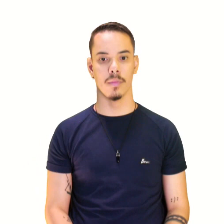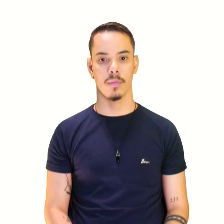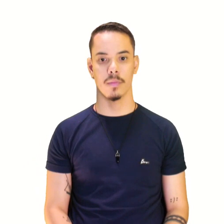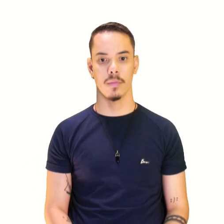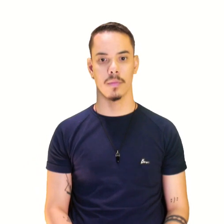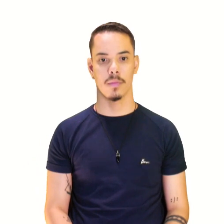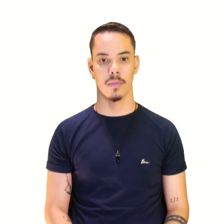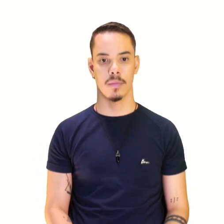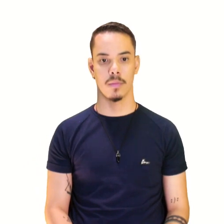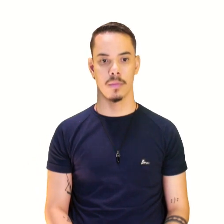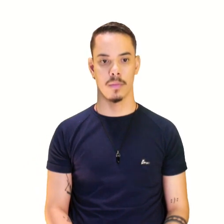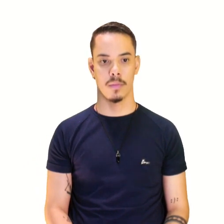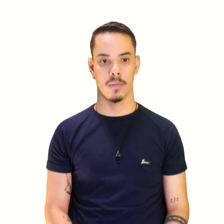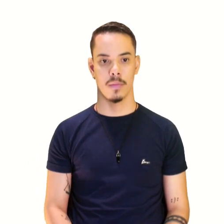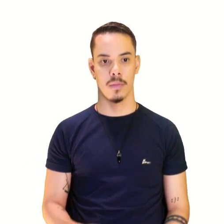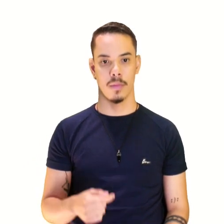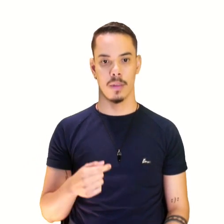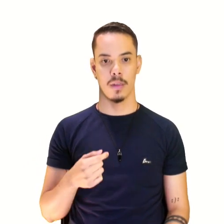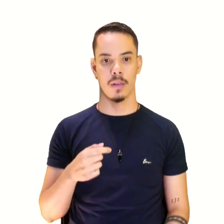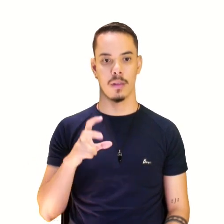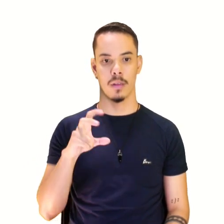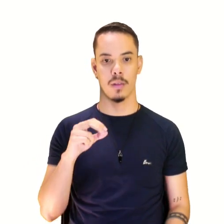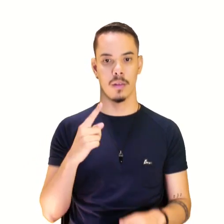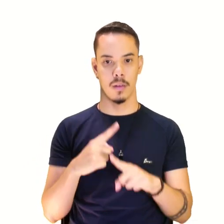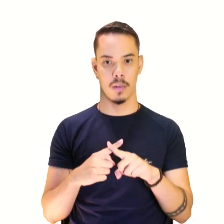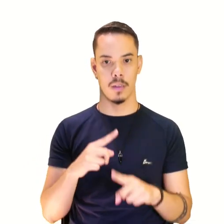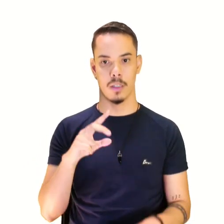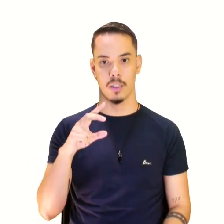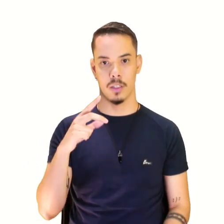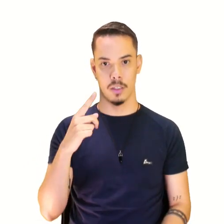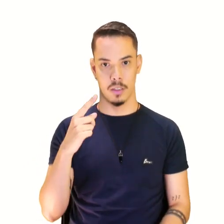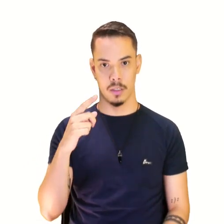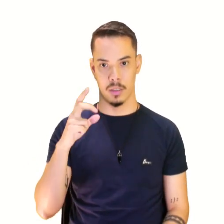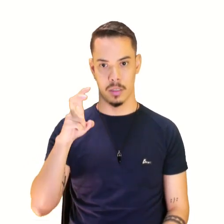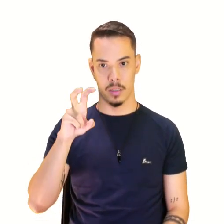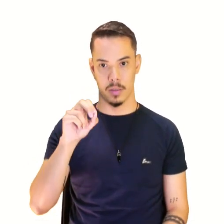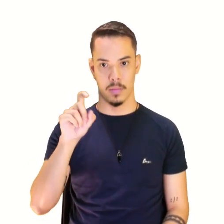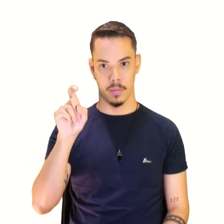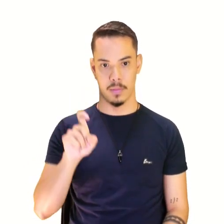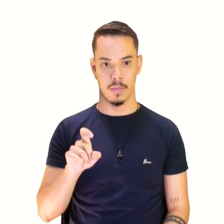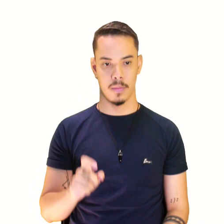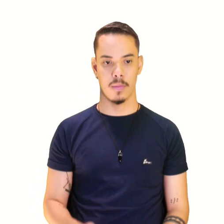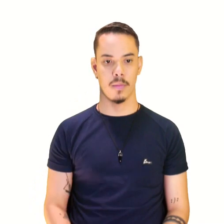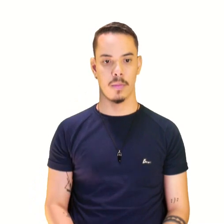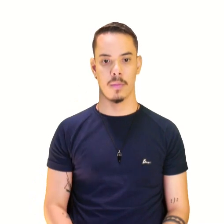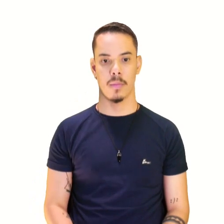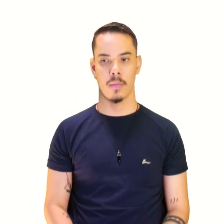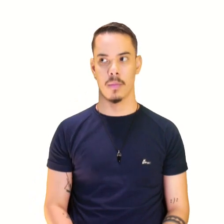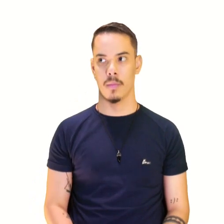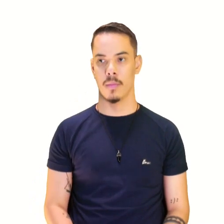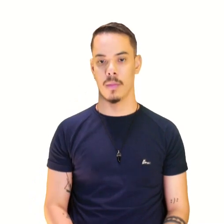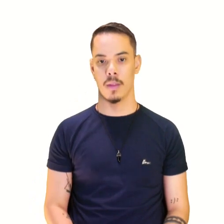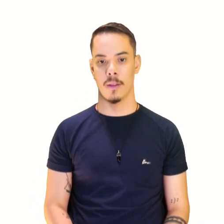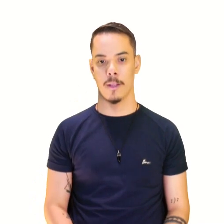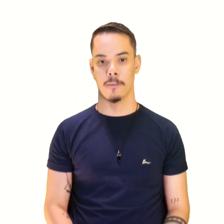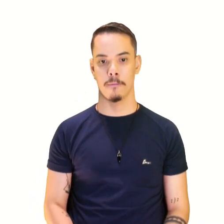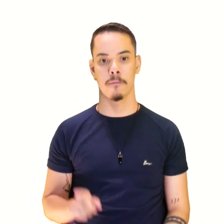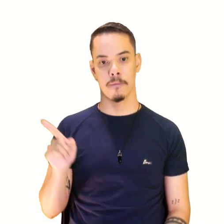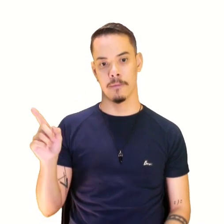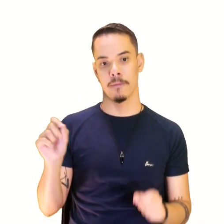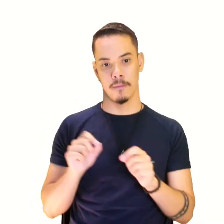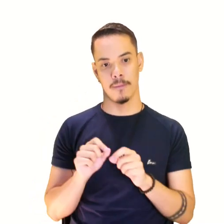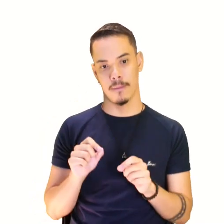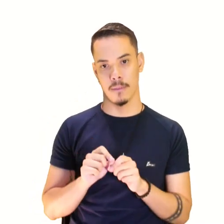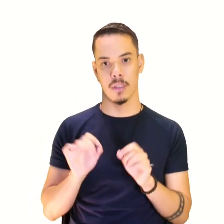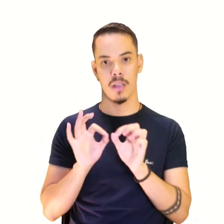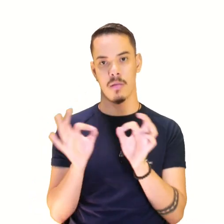vai multiplicar na linha, olha lá, 50 vezes x, 50x. Aqui foi feito de outra forma, porque ele fez uma inversão, simplificou e